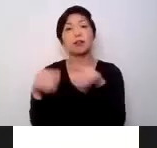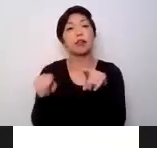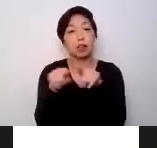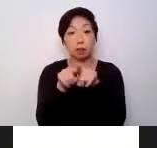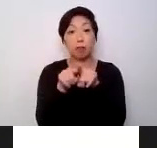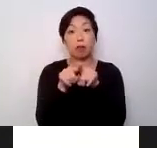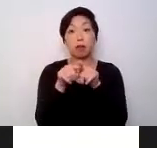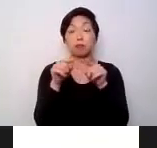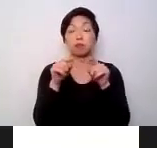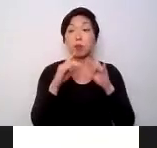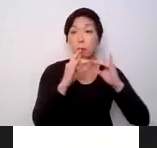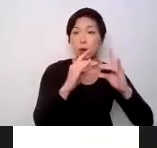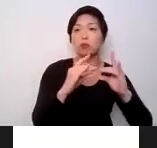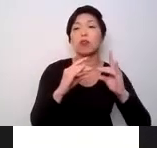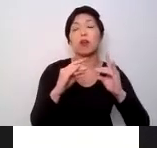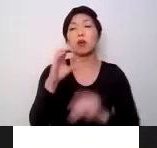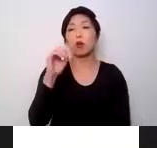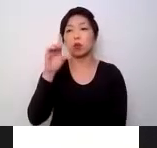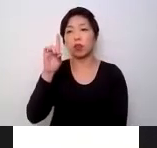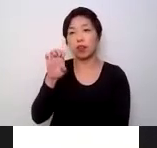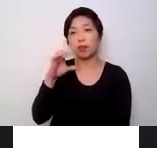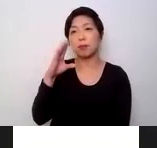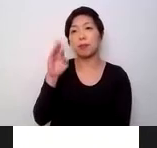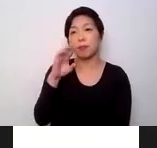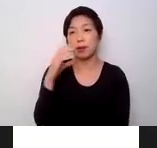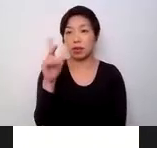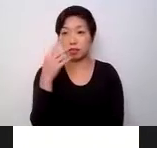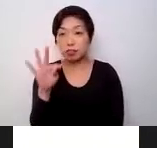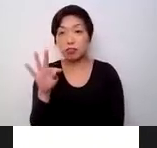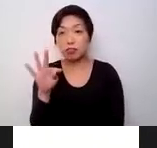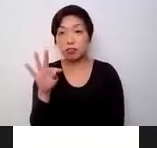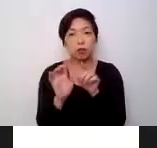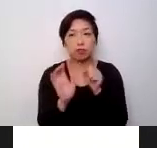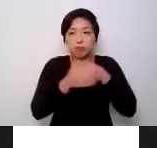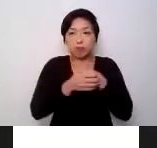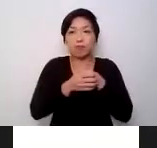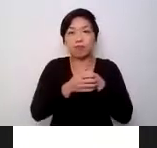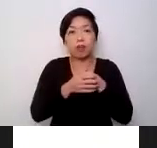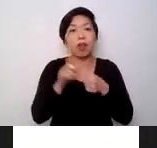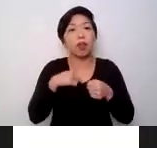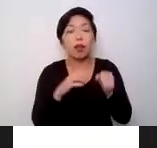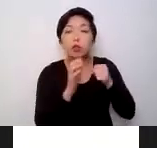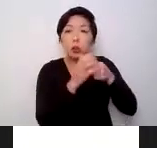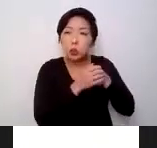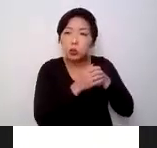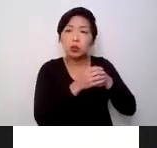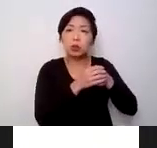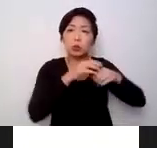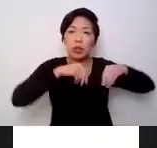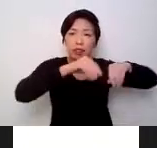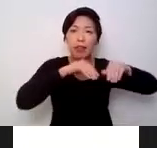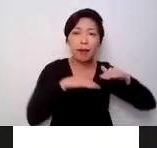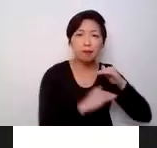tanto a parte íntima como a privada está oculta atada ao solo está fechado esses